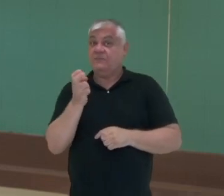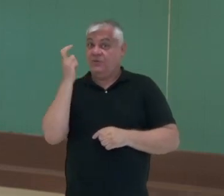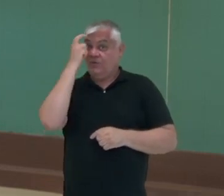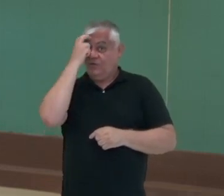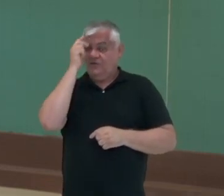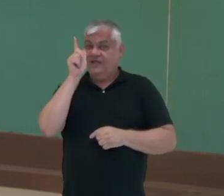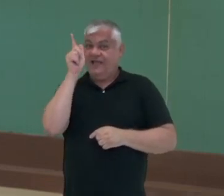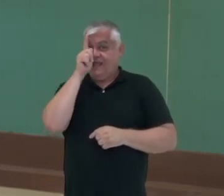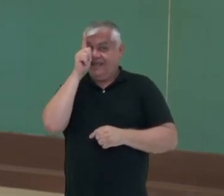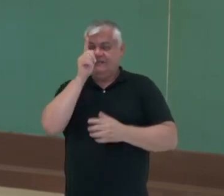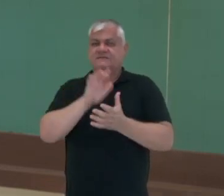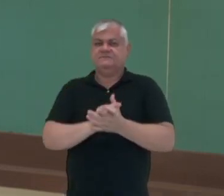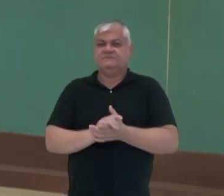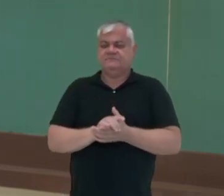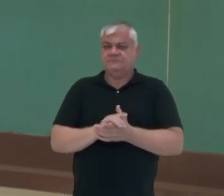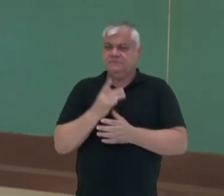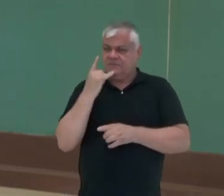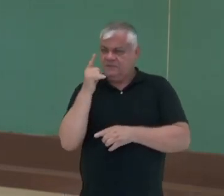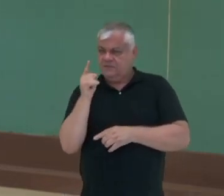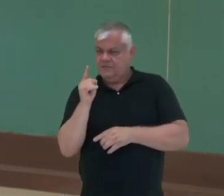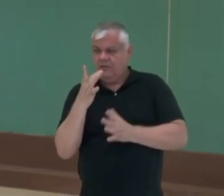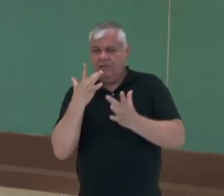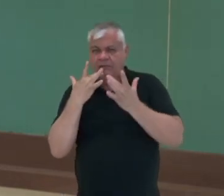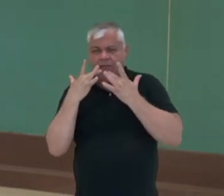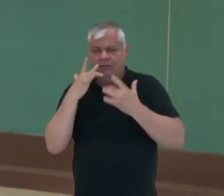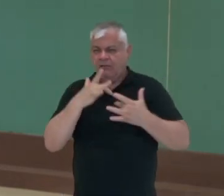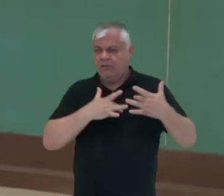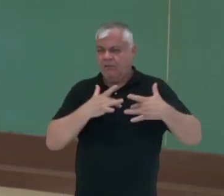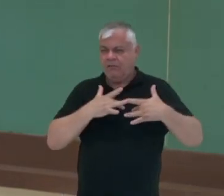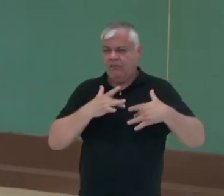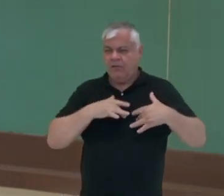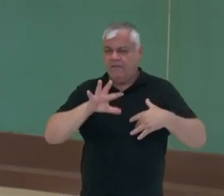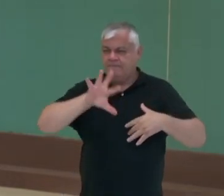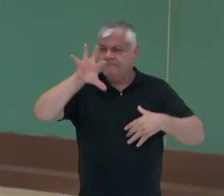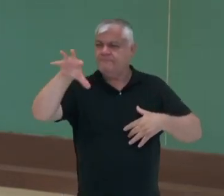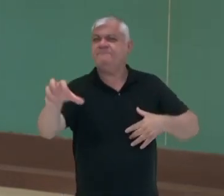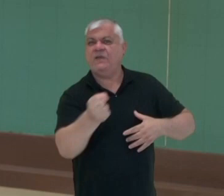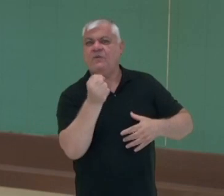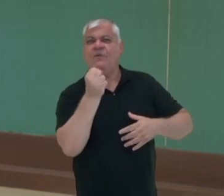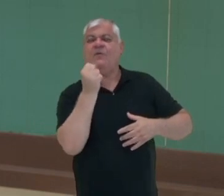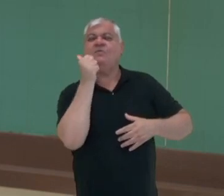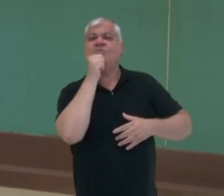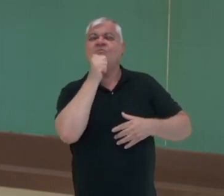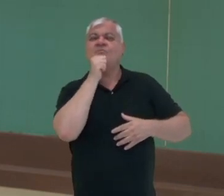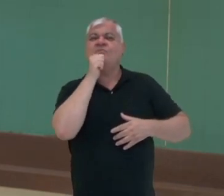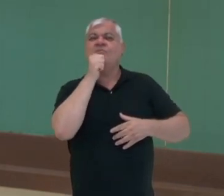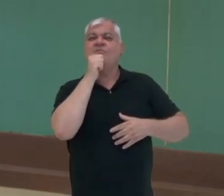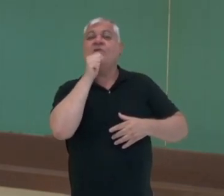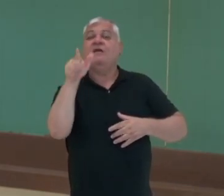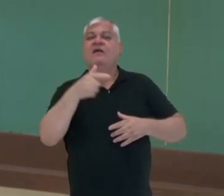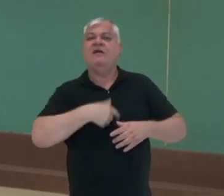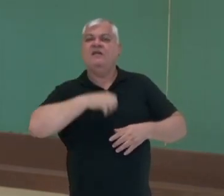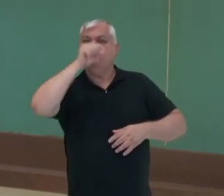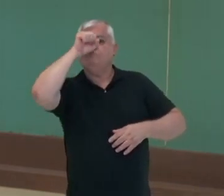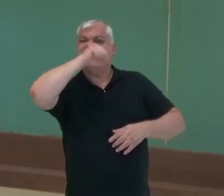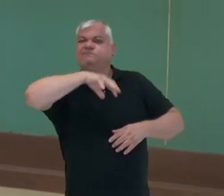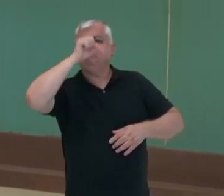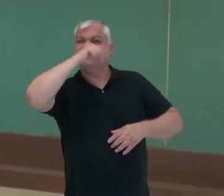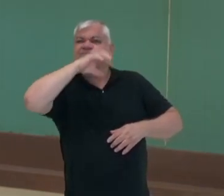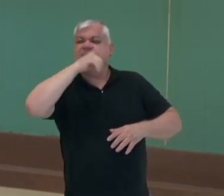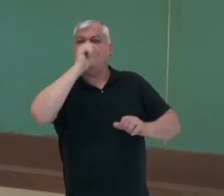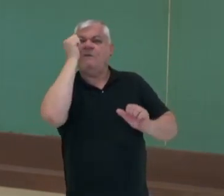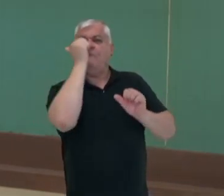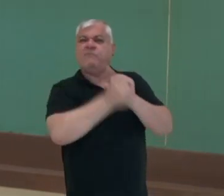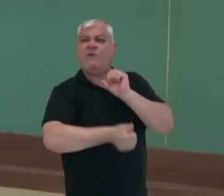grega, ele se apaixonou por Hera, desceu lá e a tomou. E no momento que ela estava sendo tomada por Poseidon, a